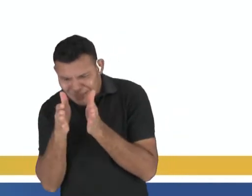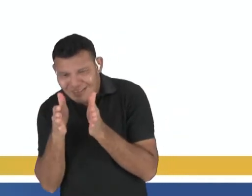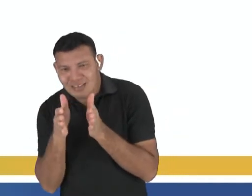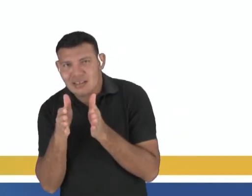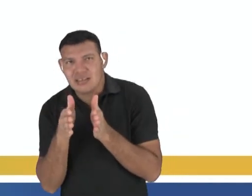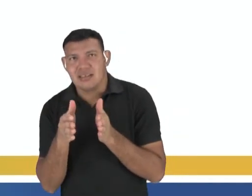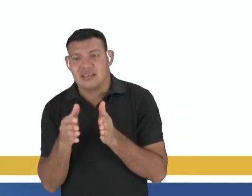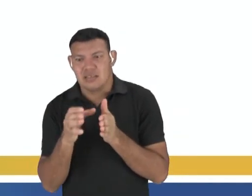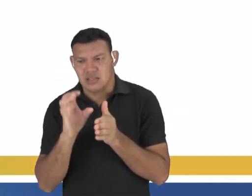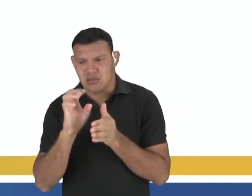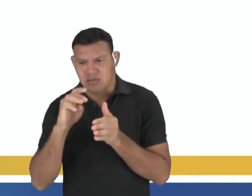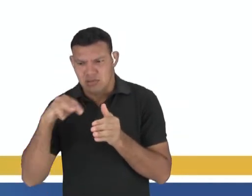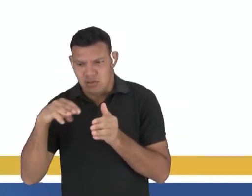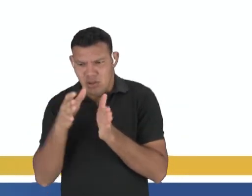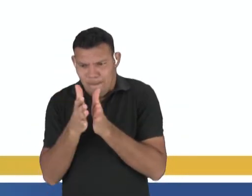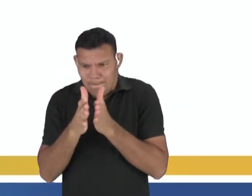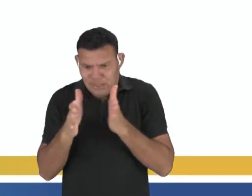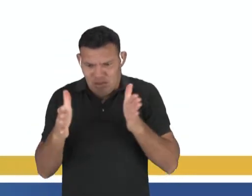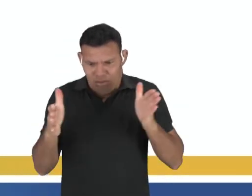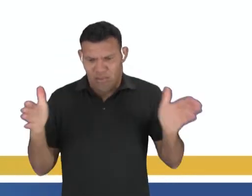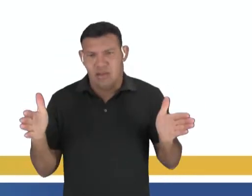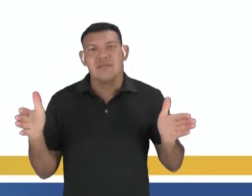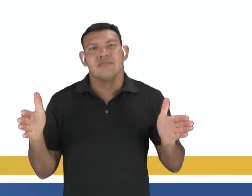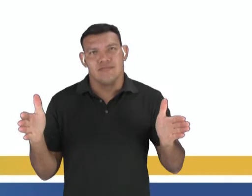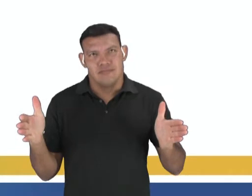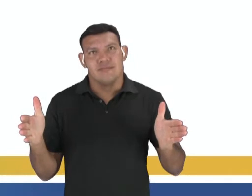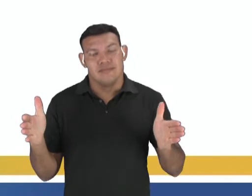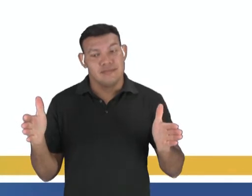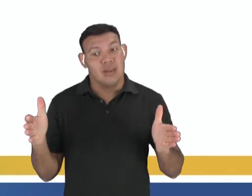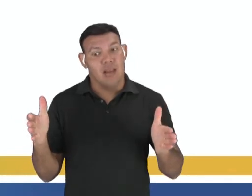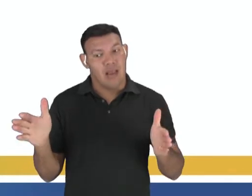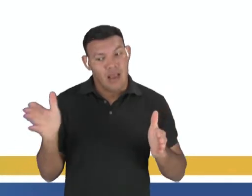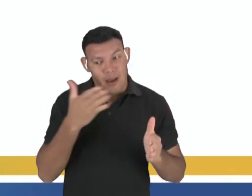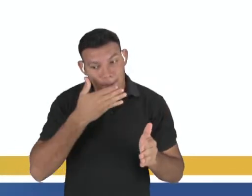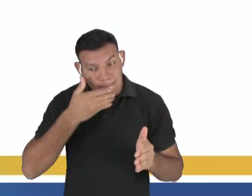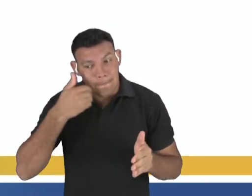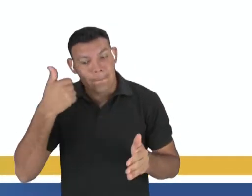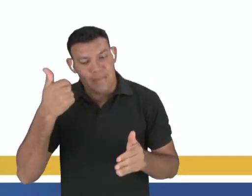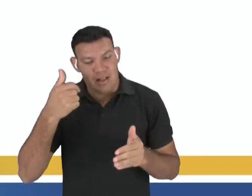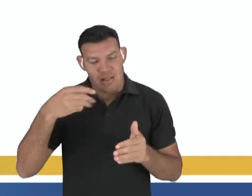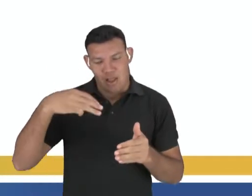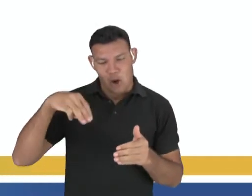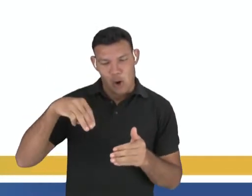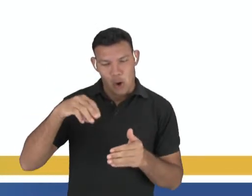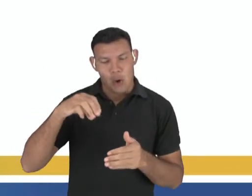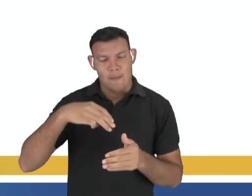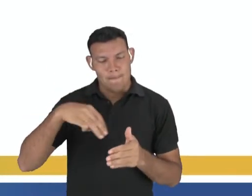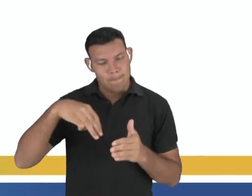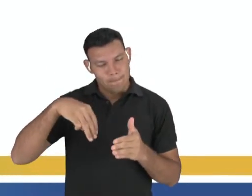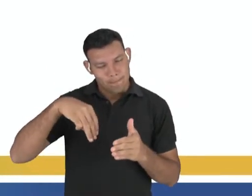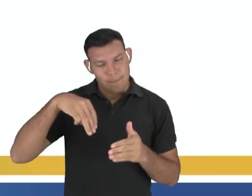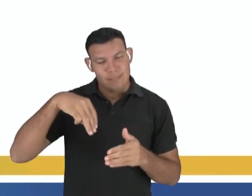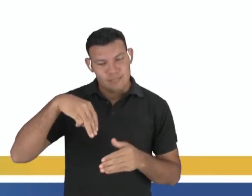ter um valor grande, Metro seria, então, a unidade mais adequada